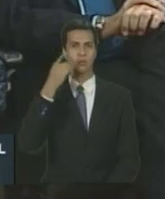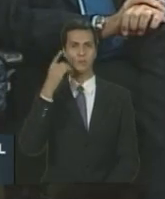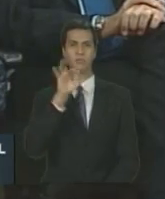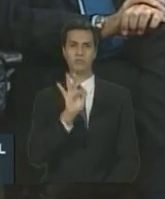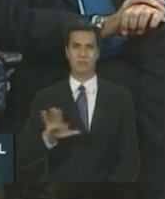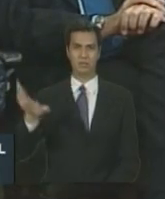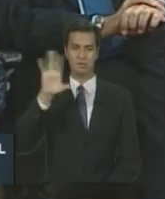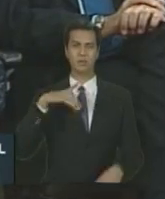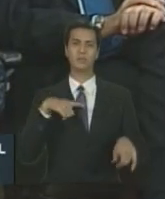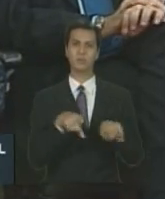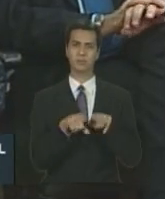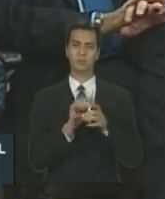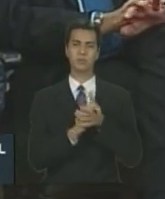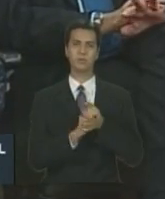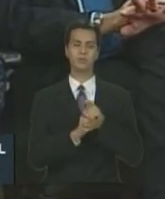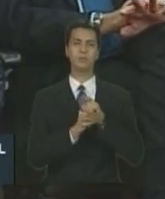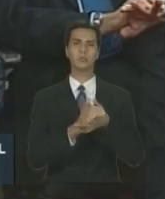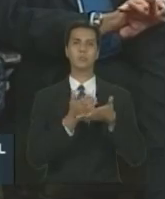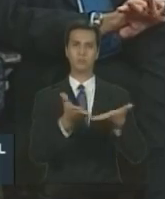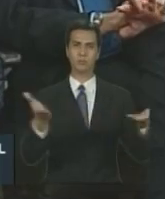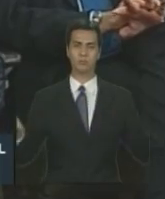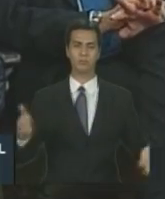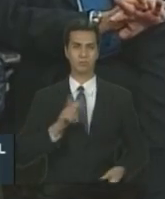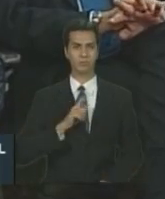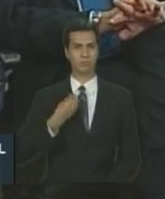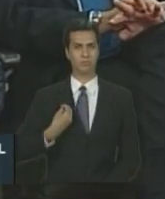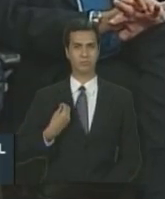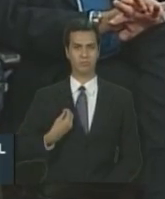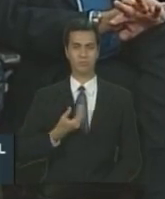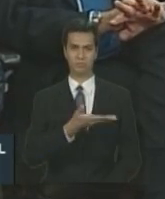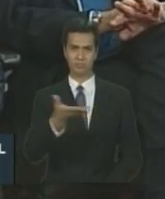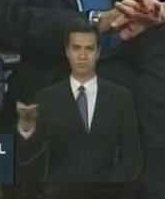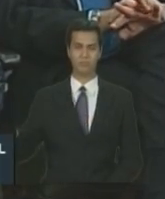e as deputadas federais aqui presentes.